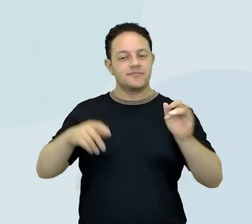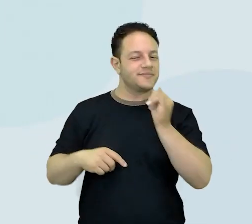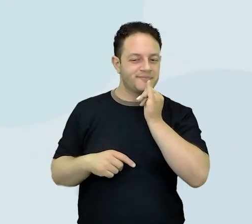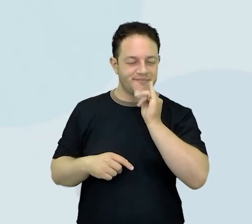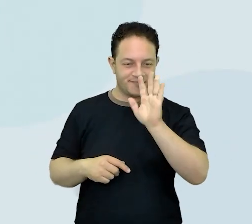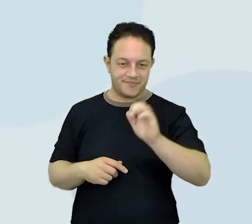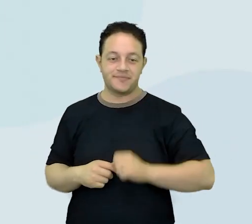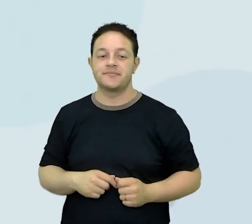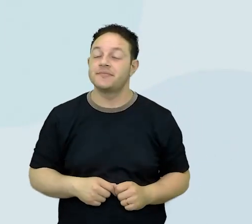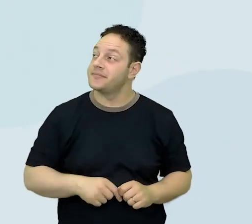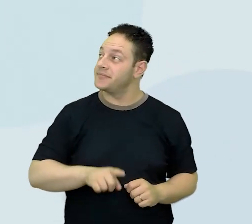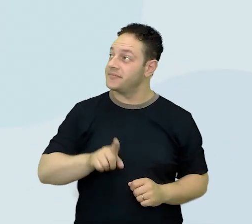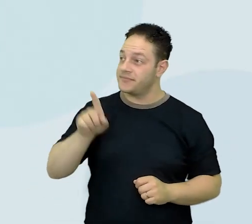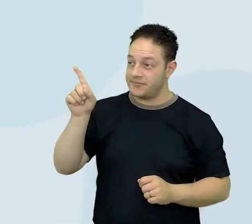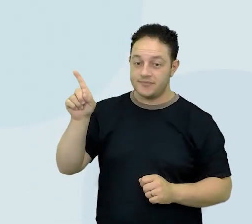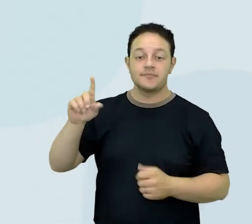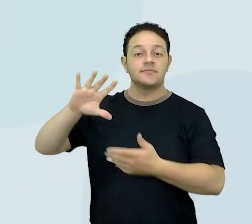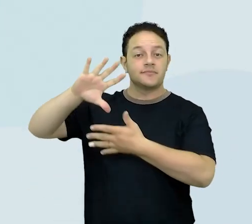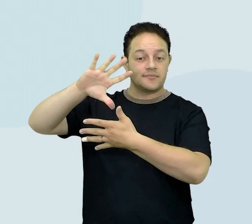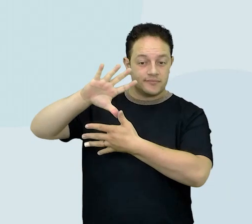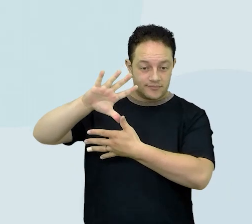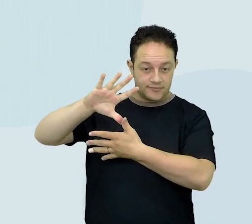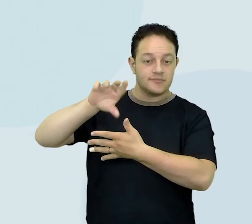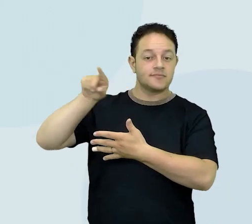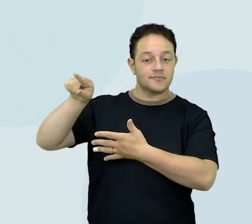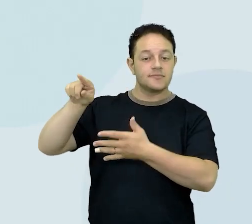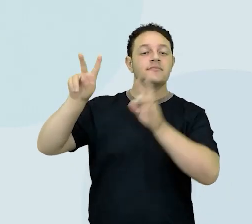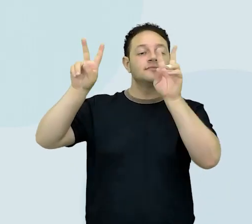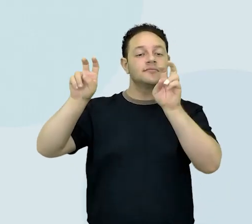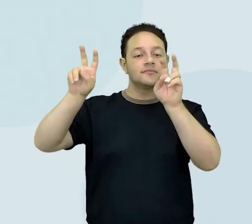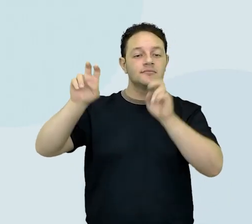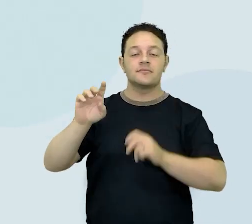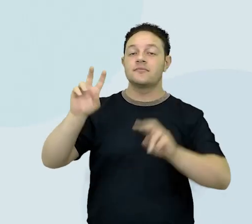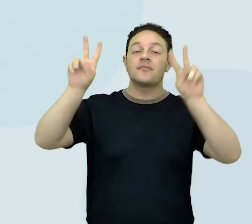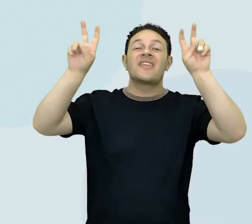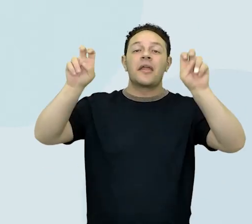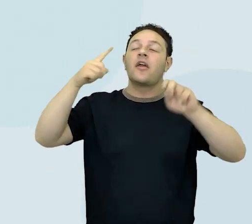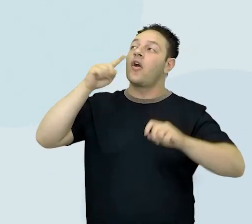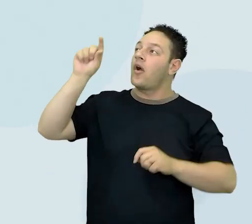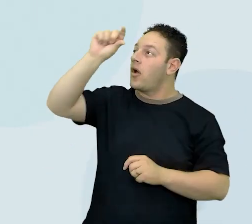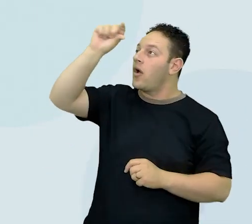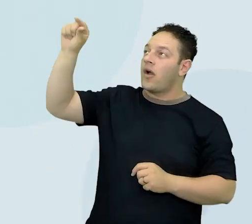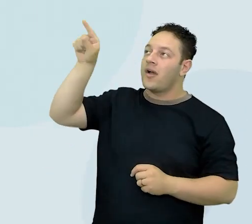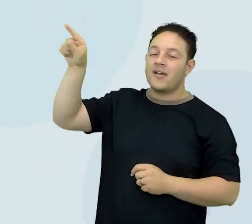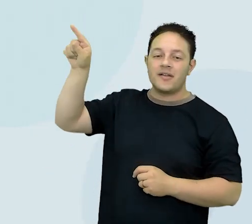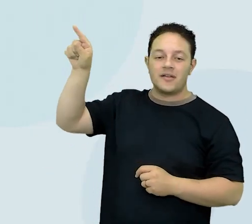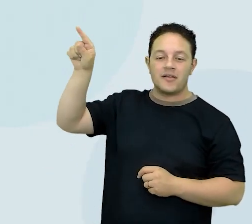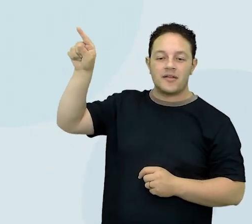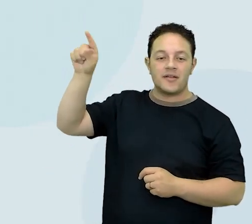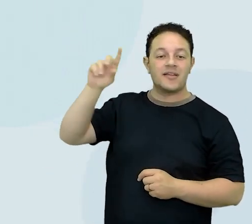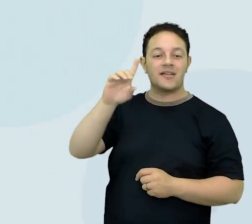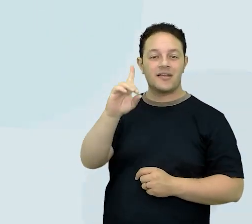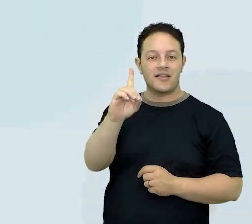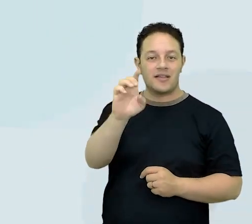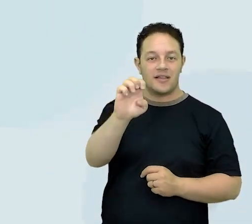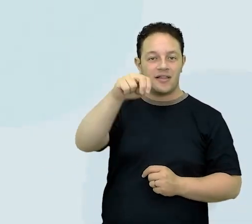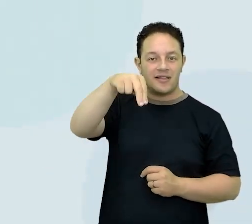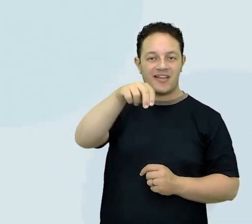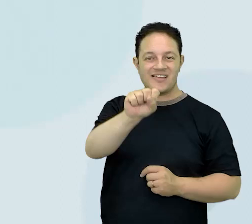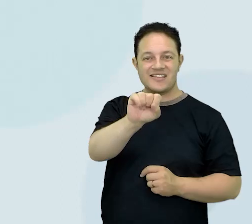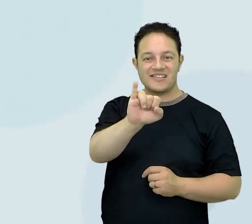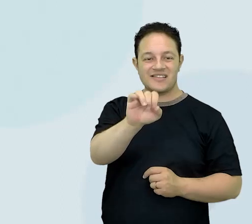Então aqui, por exemplo, nós temos um mapa de densidade de povoamento. Aquele mapa pequenininho, agora ele